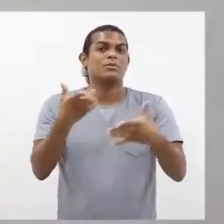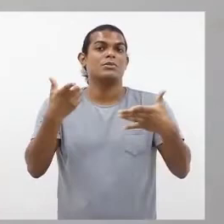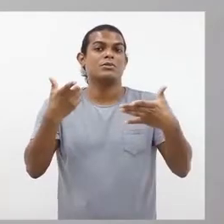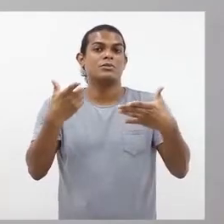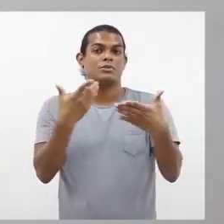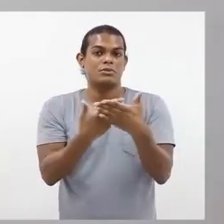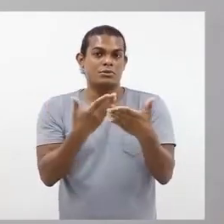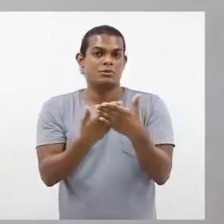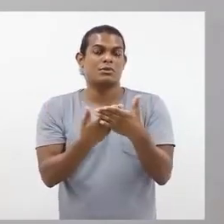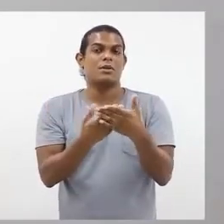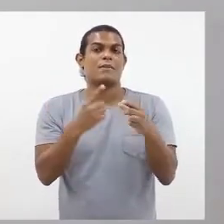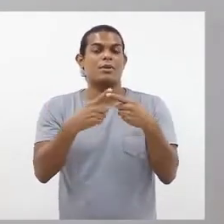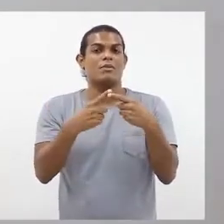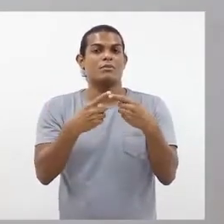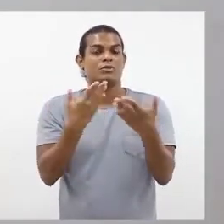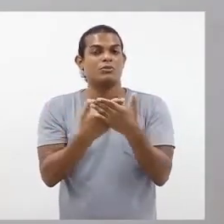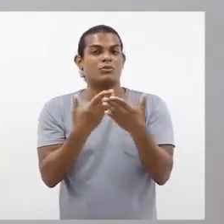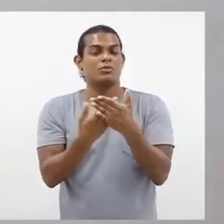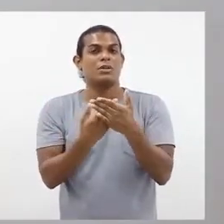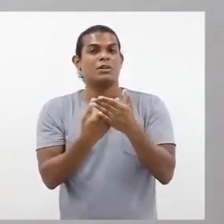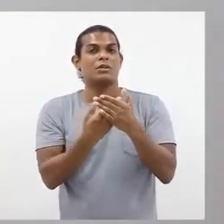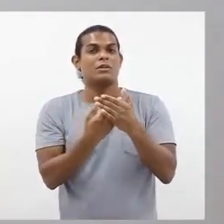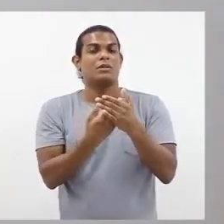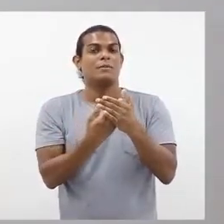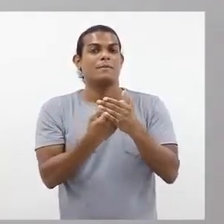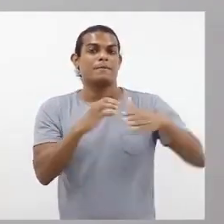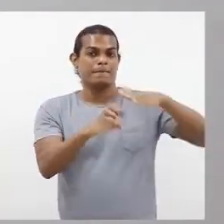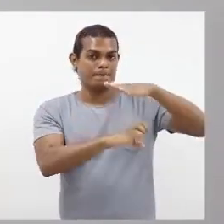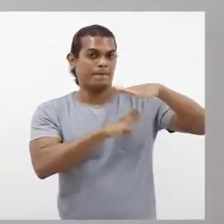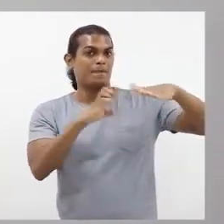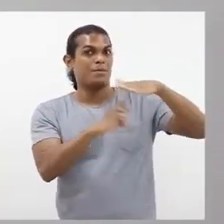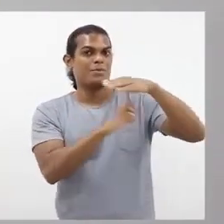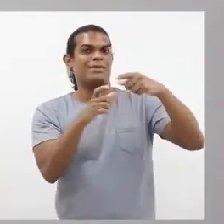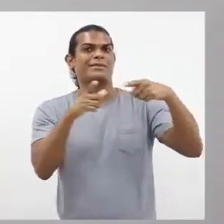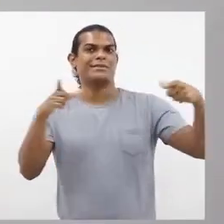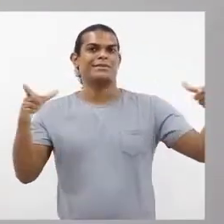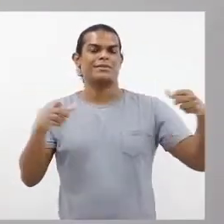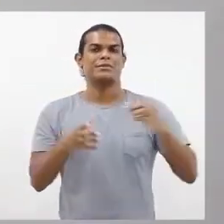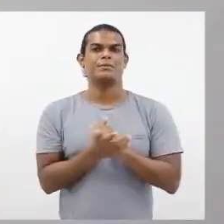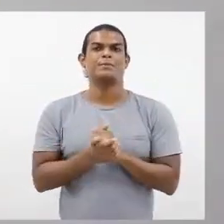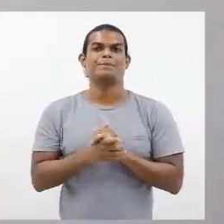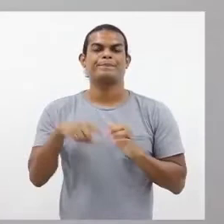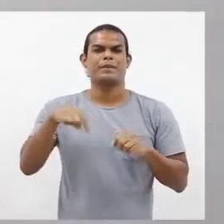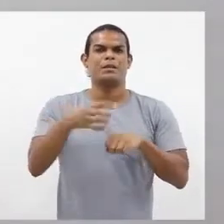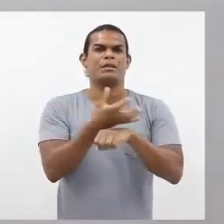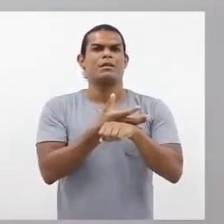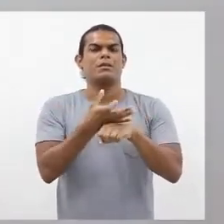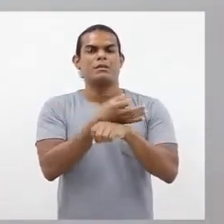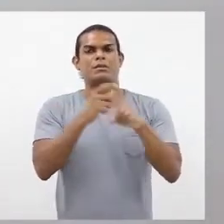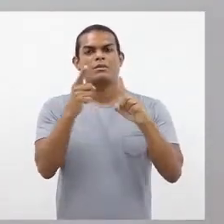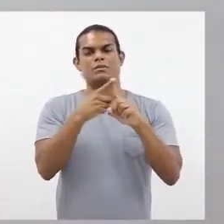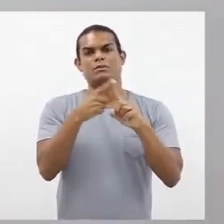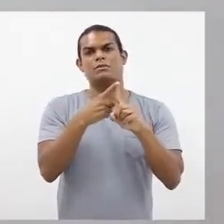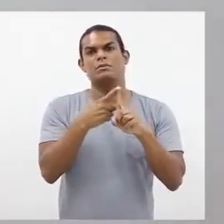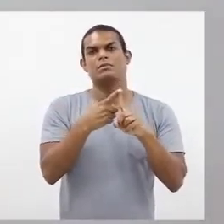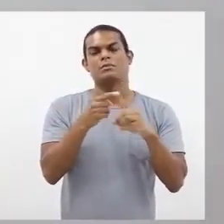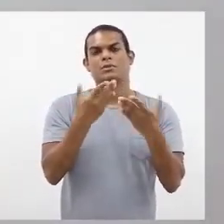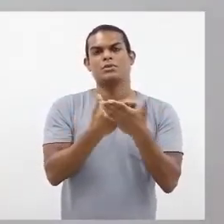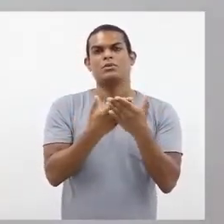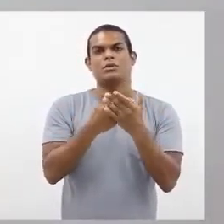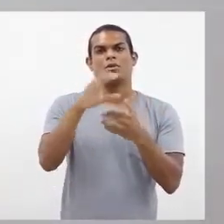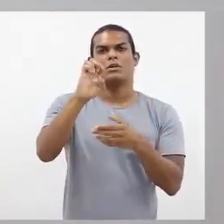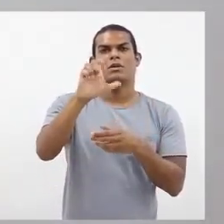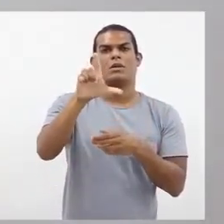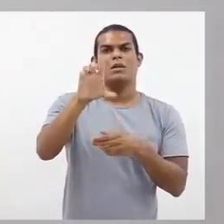grandes corporações. Okay? Ao longo dessa nossa disciplina, na competência 1, nós vamos tratar